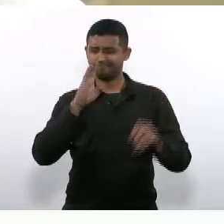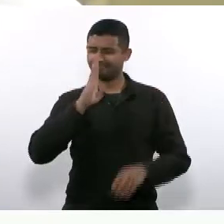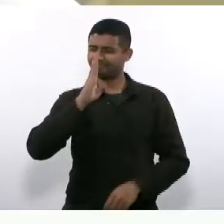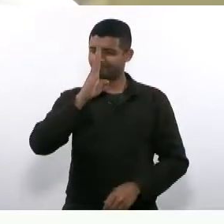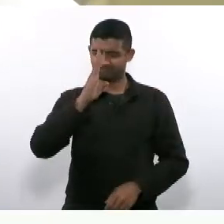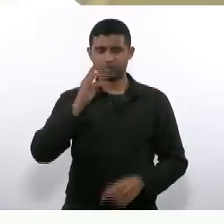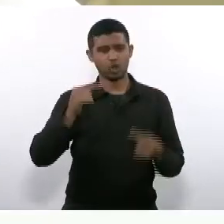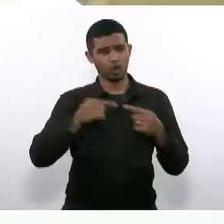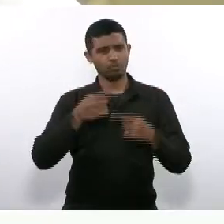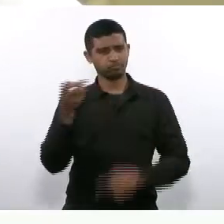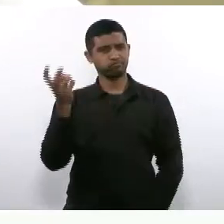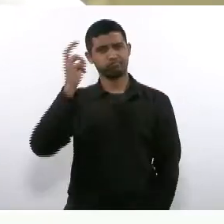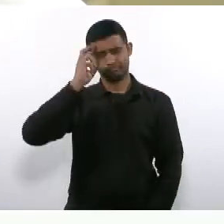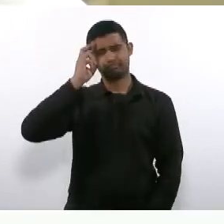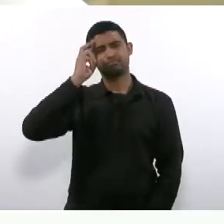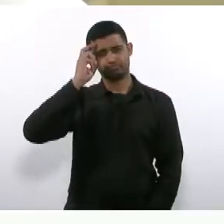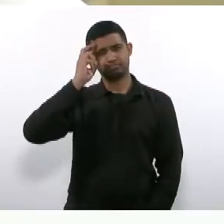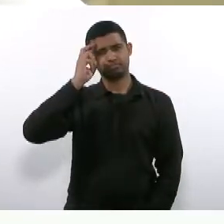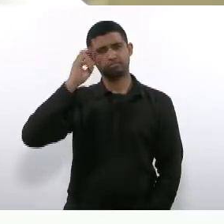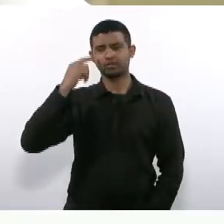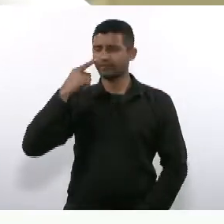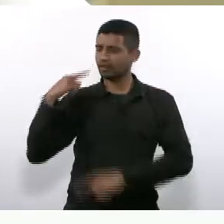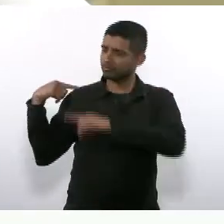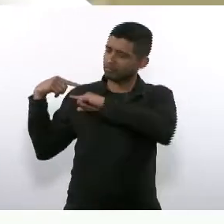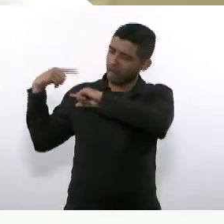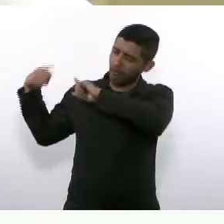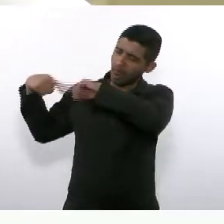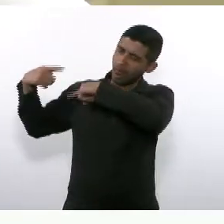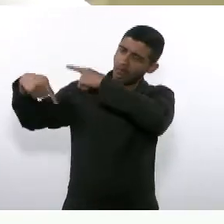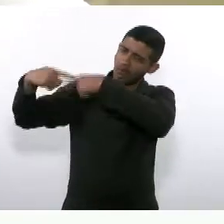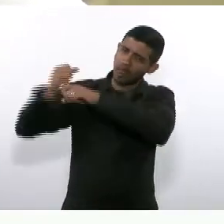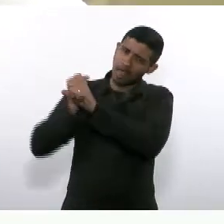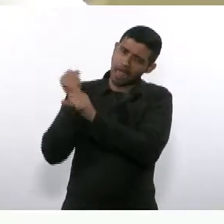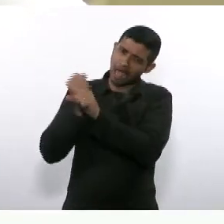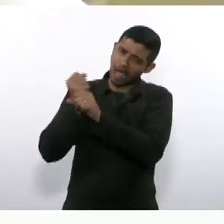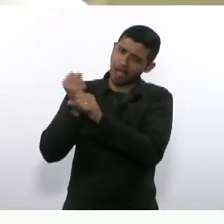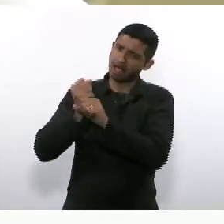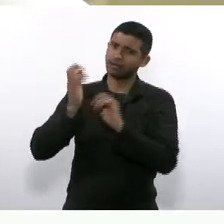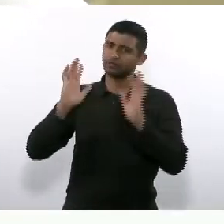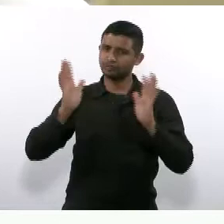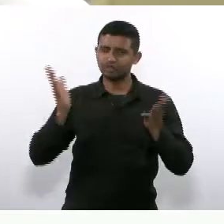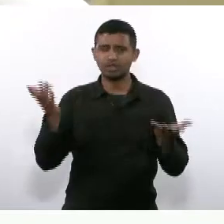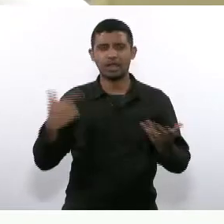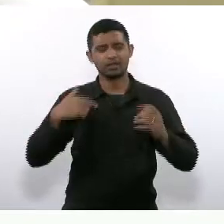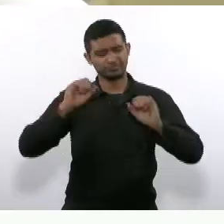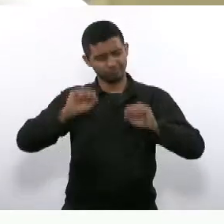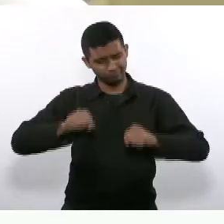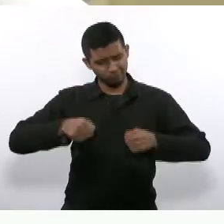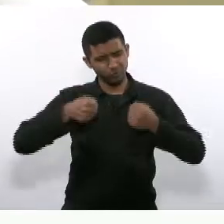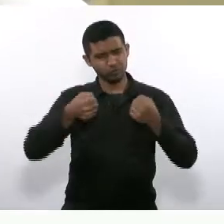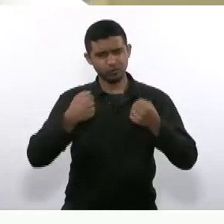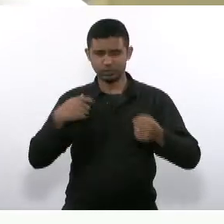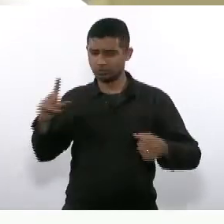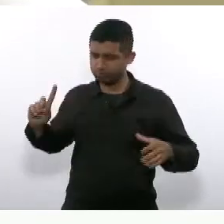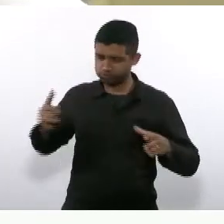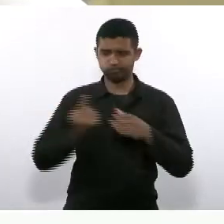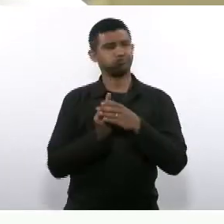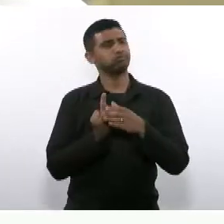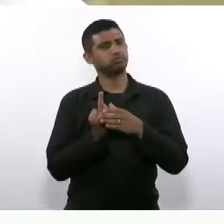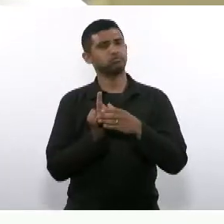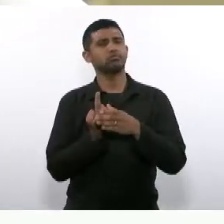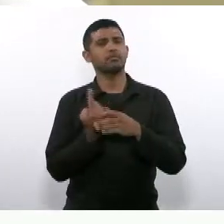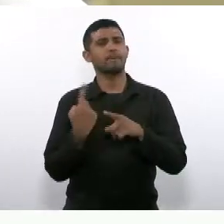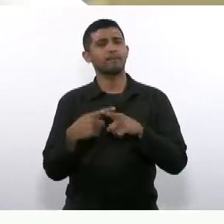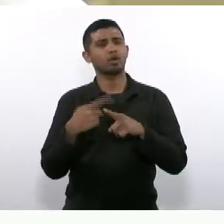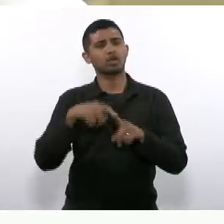tema cultural, acho que é um tema que perpassa aí já gerações e gerações. Fiz questão de participar porque acho